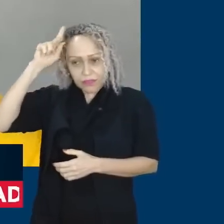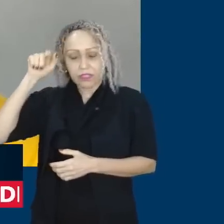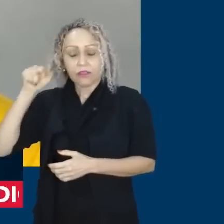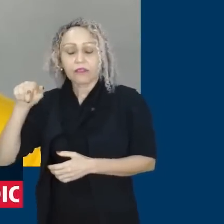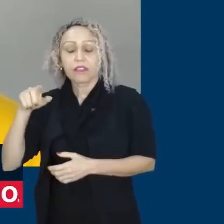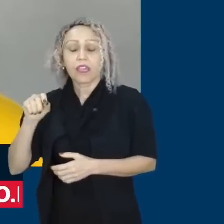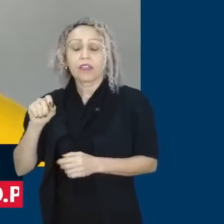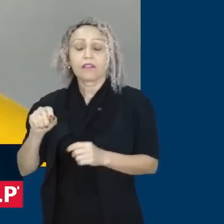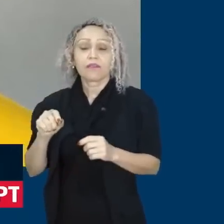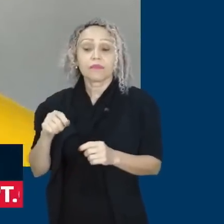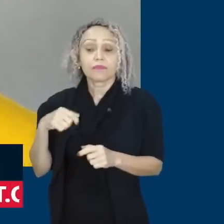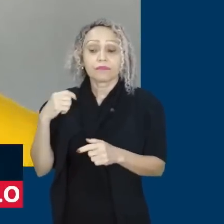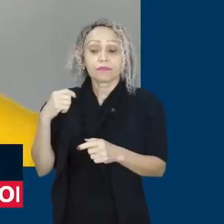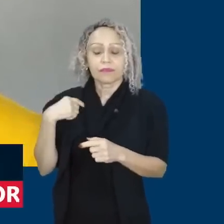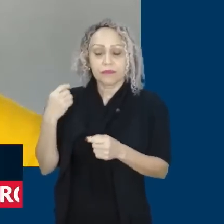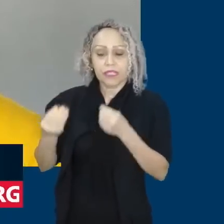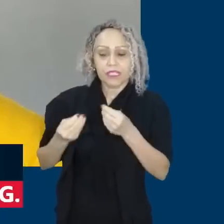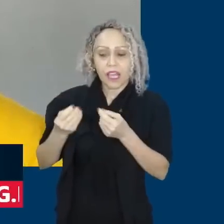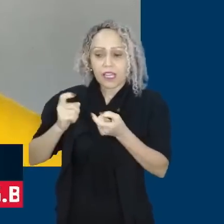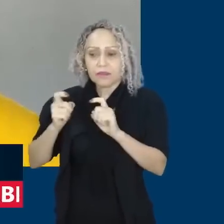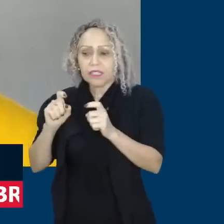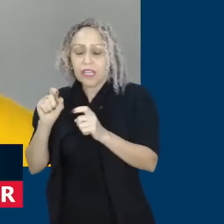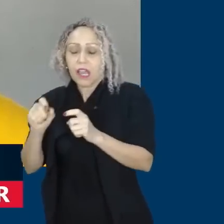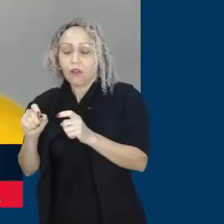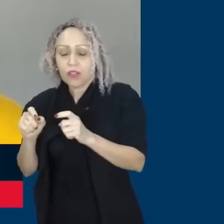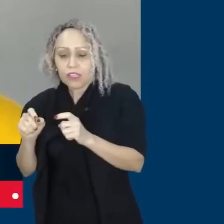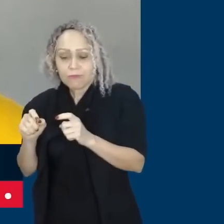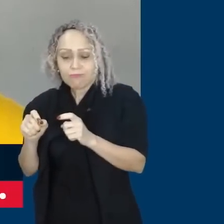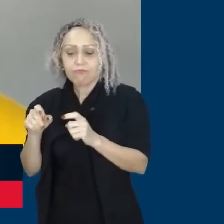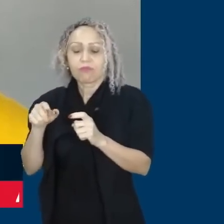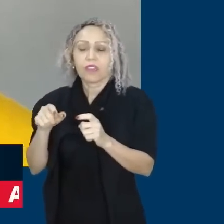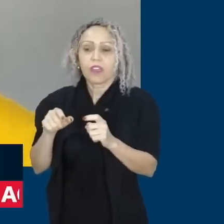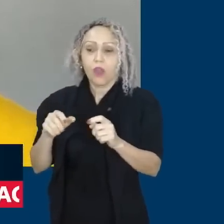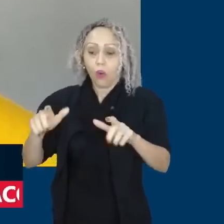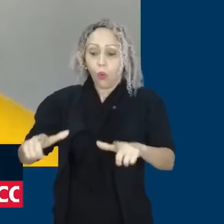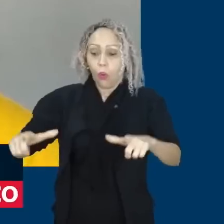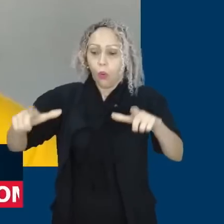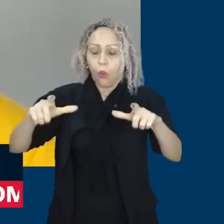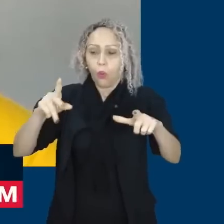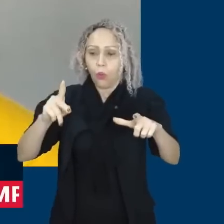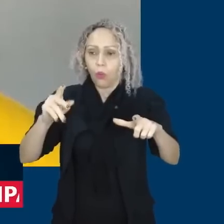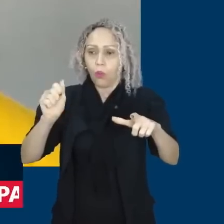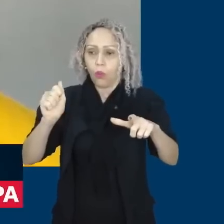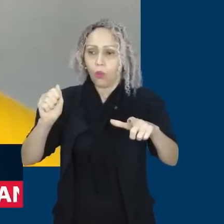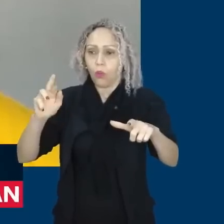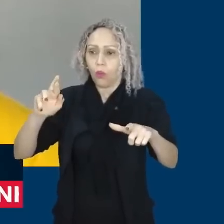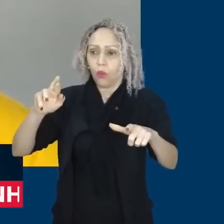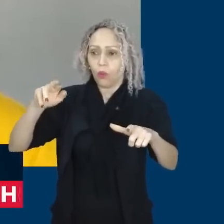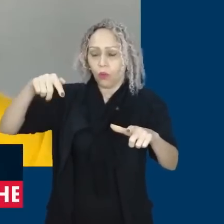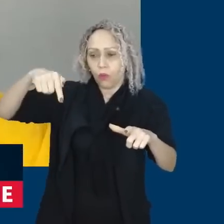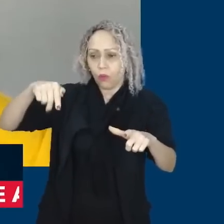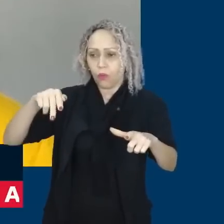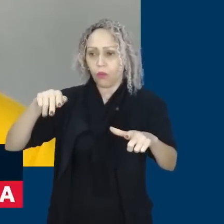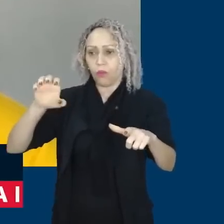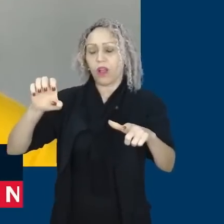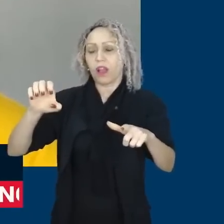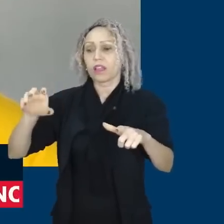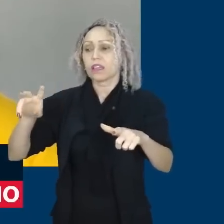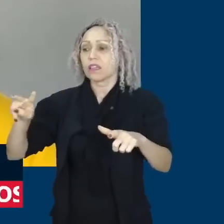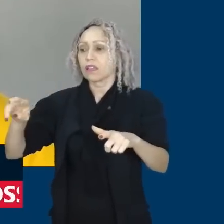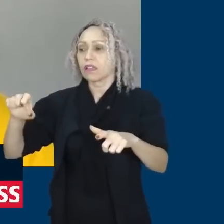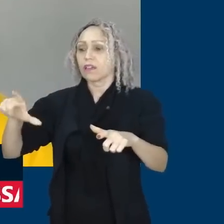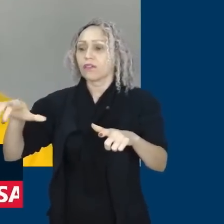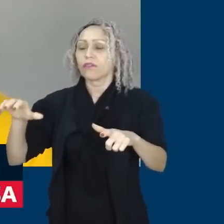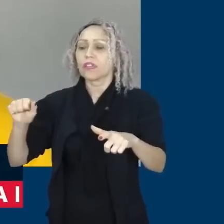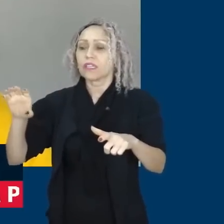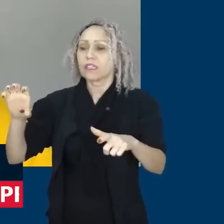anos, e ontem ele assinou a desapropriação e já tem o recurso para poder começar a obra, que